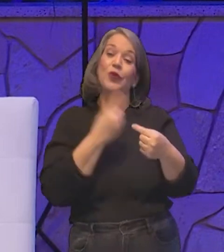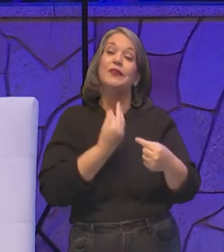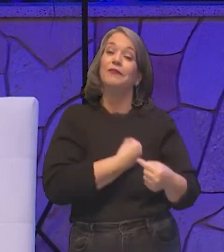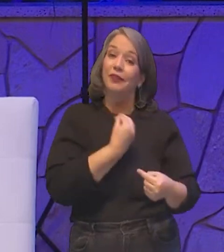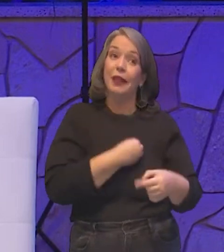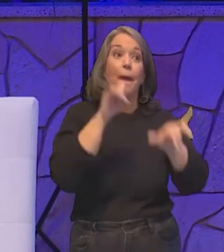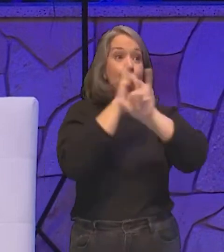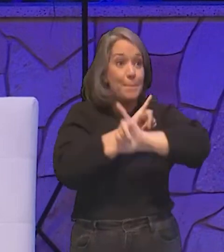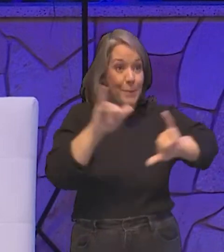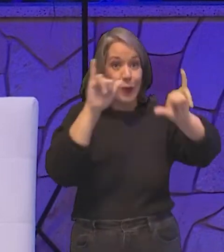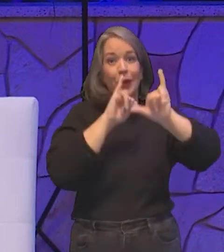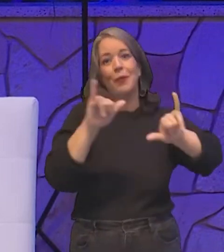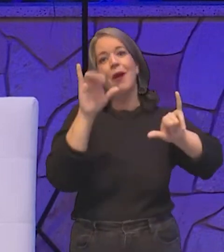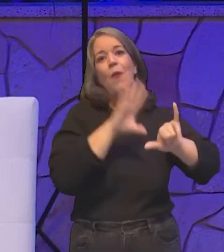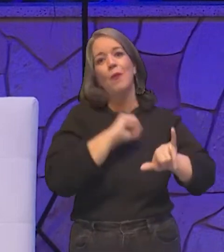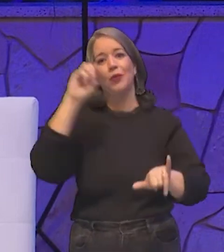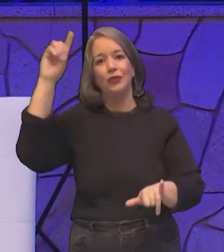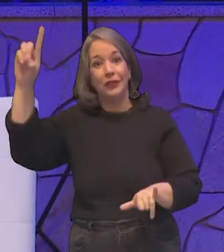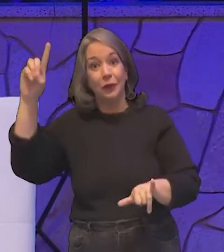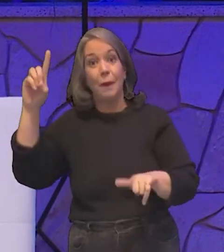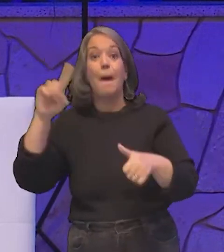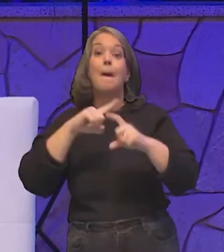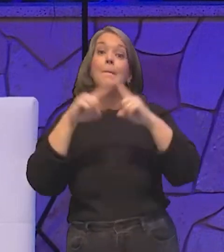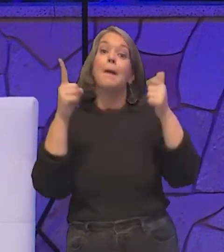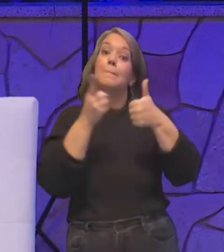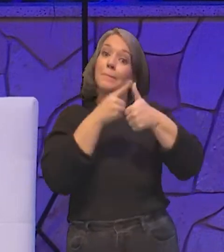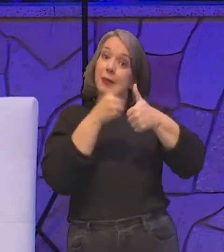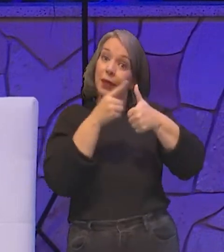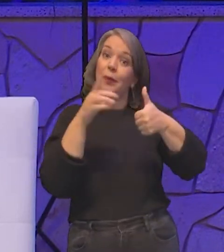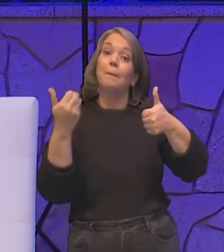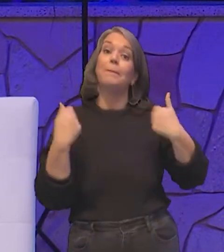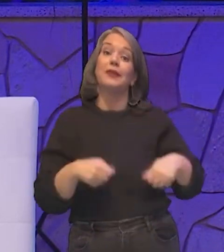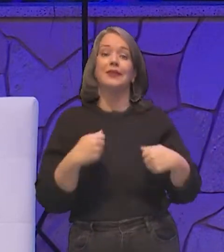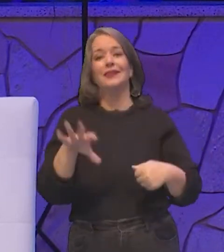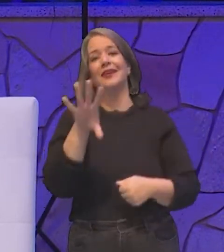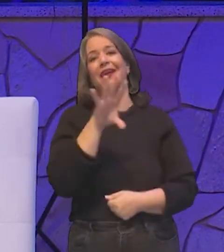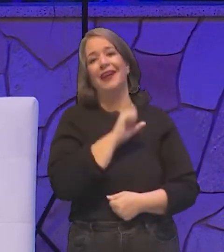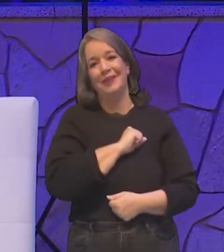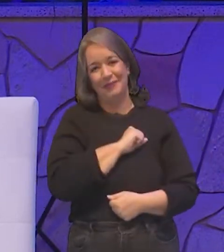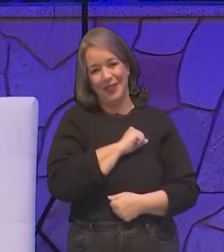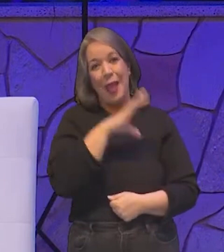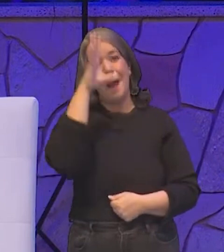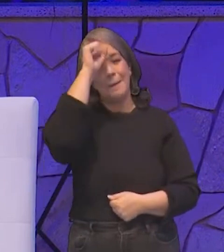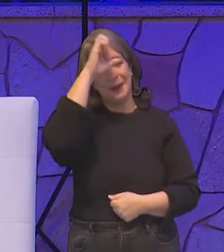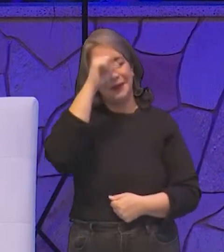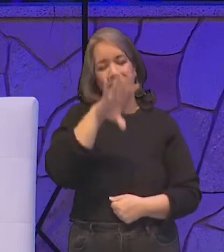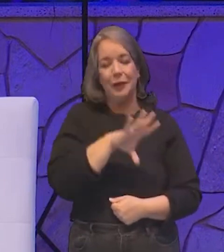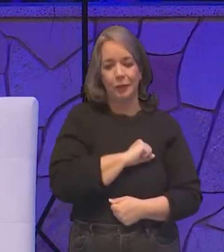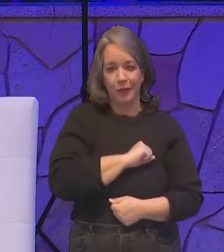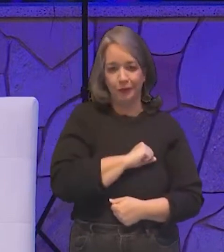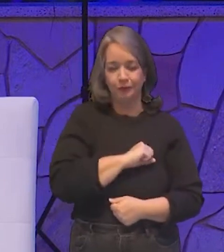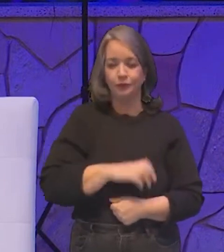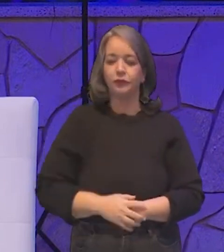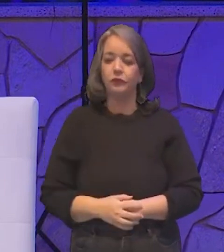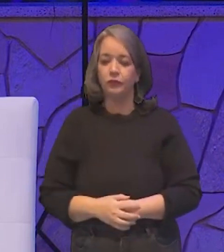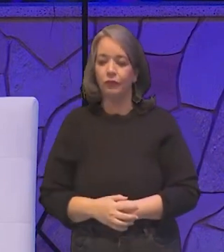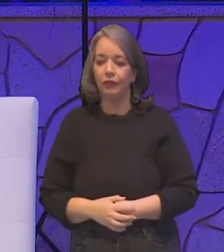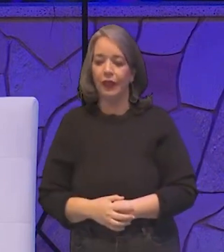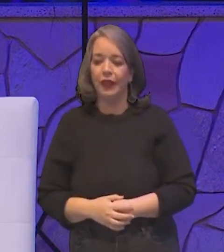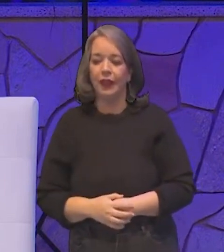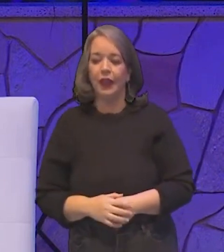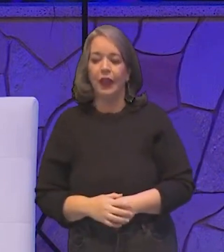de Deus nos orienta. Nós não fazemos isso porque gostamos do significado da palavra